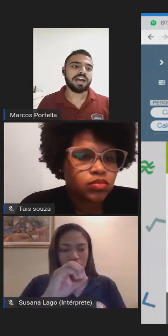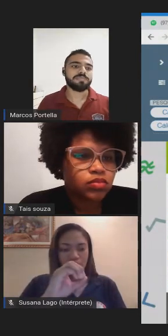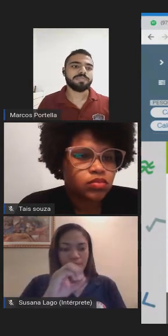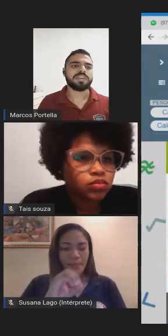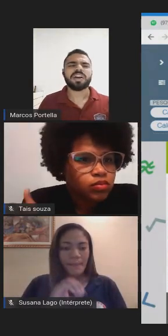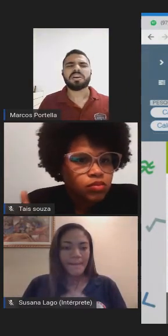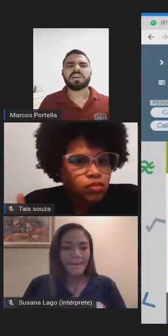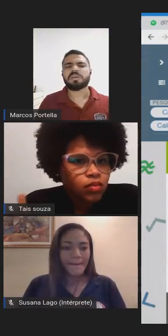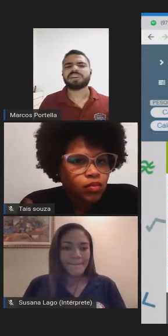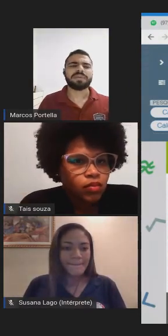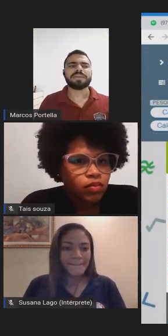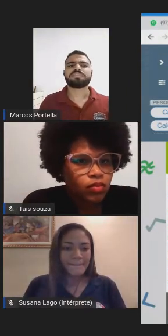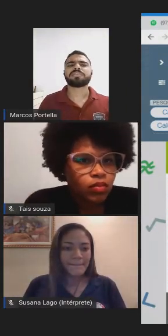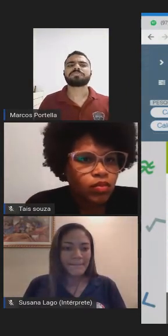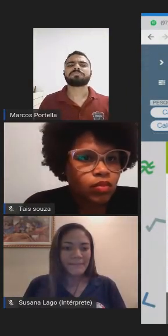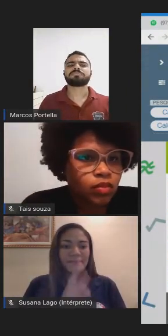Que dá